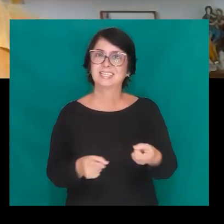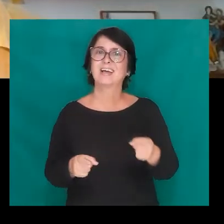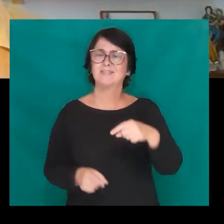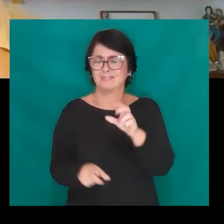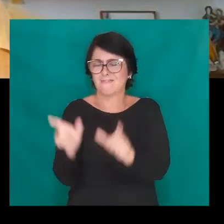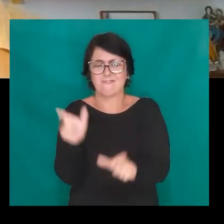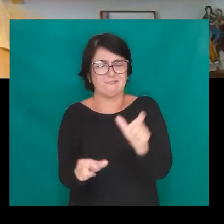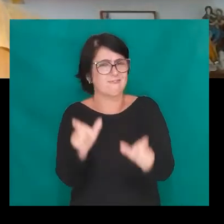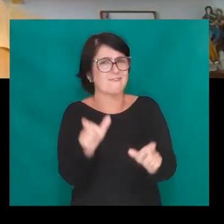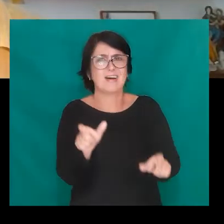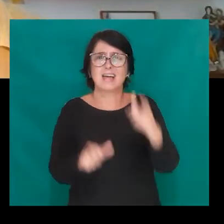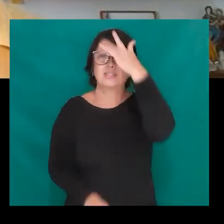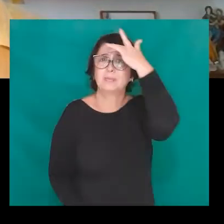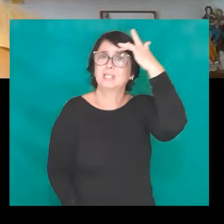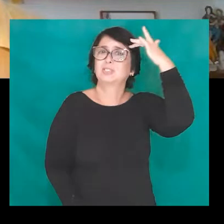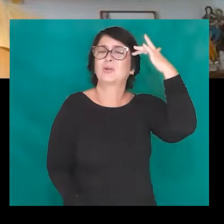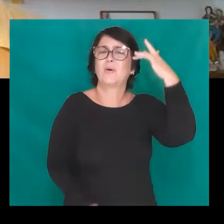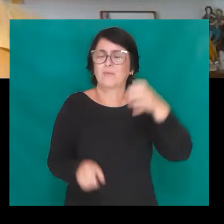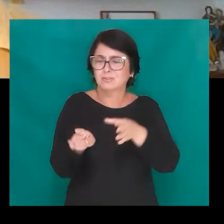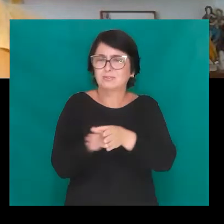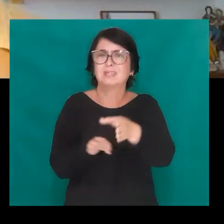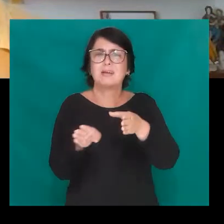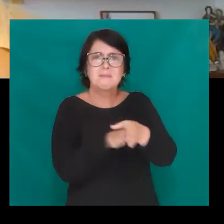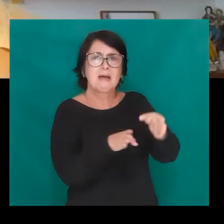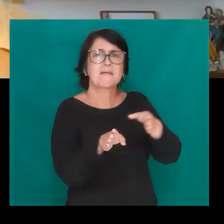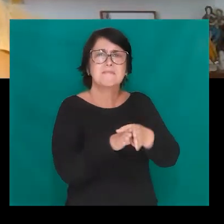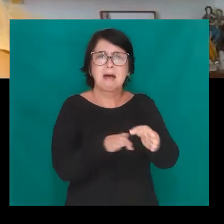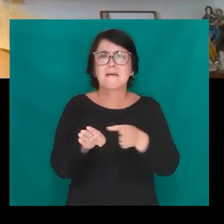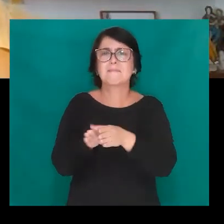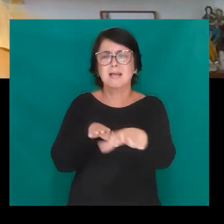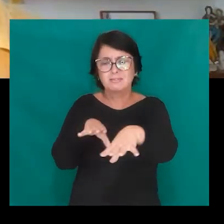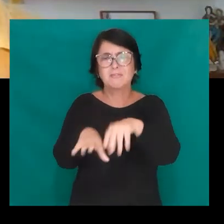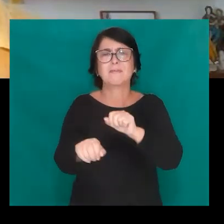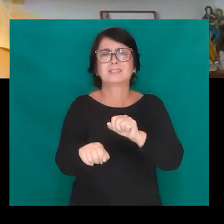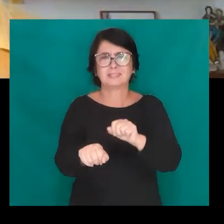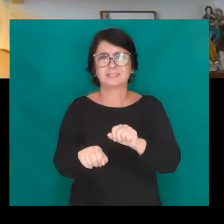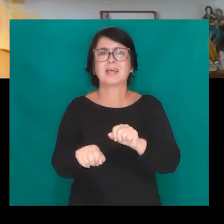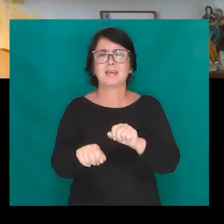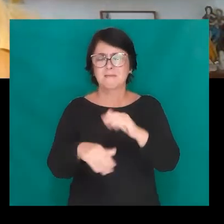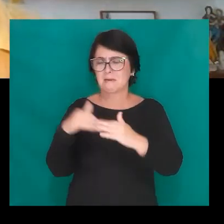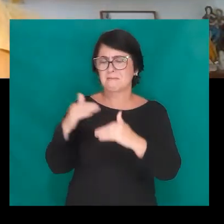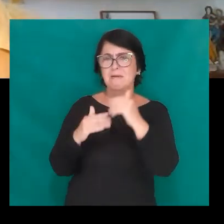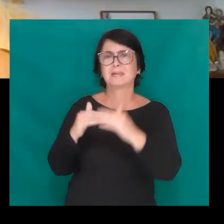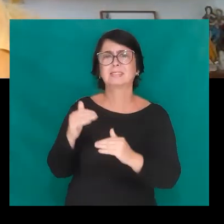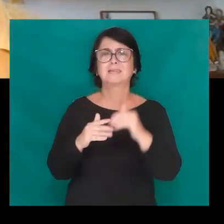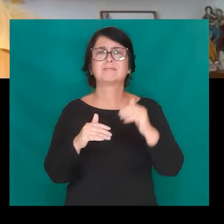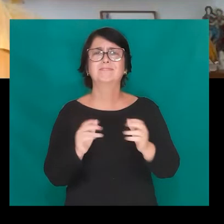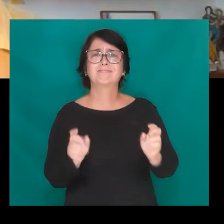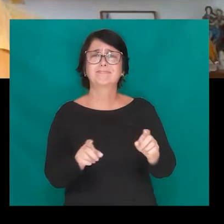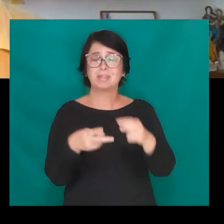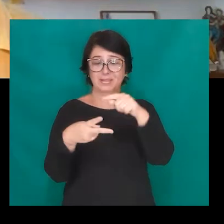Eles são responsáveis assim, por tantos músicos aparecerem, por formação de plateia. São dois